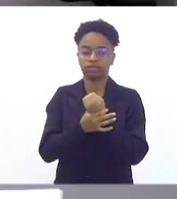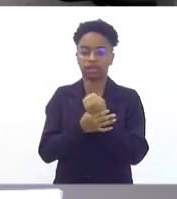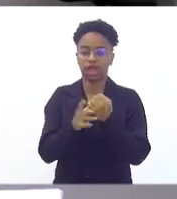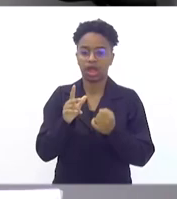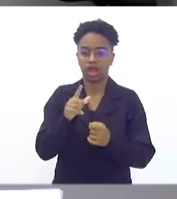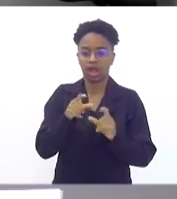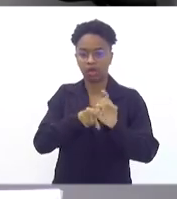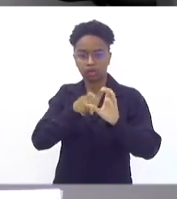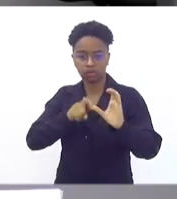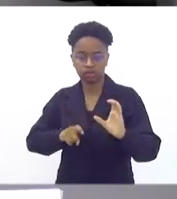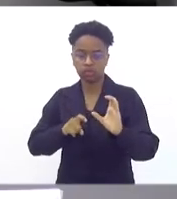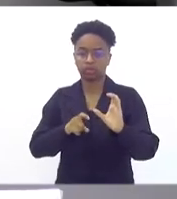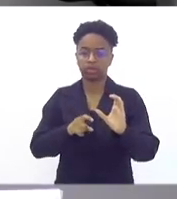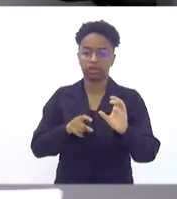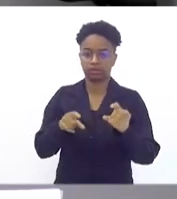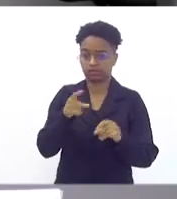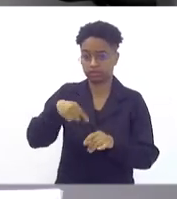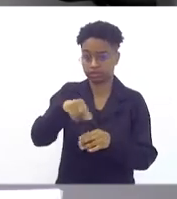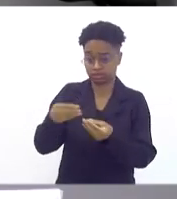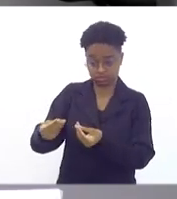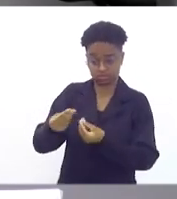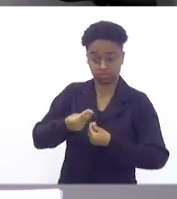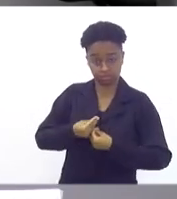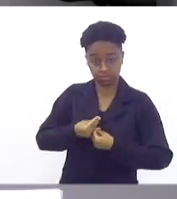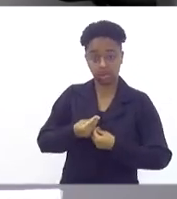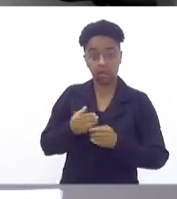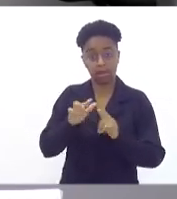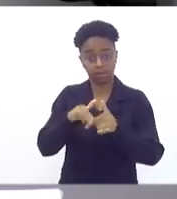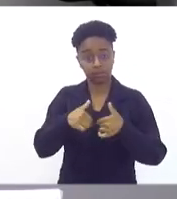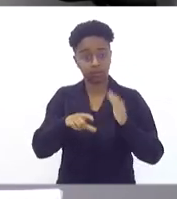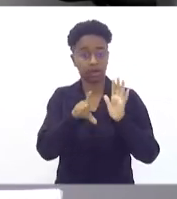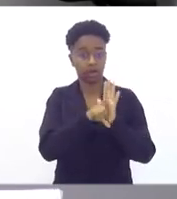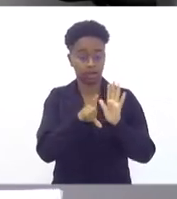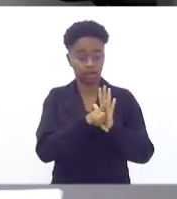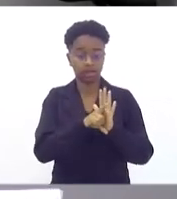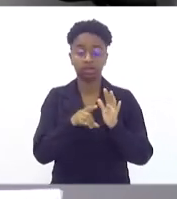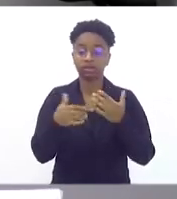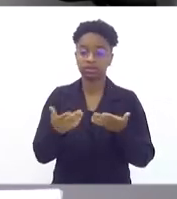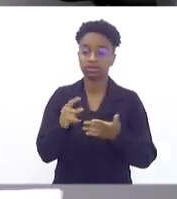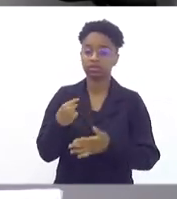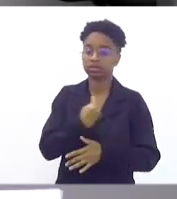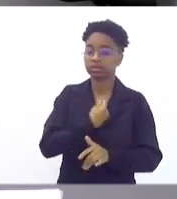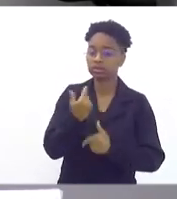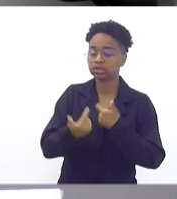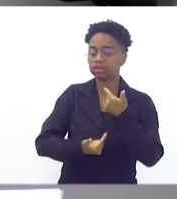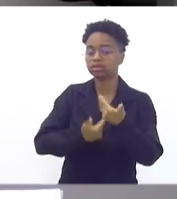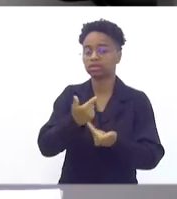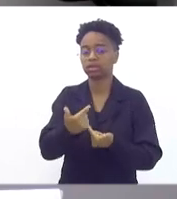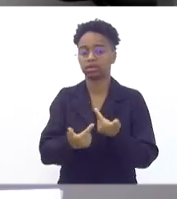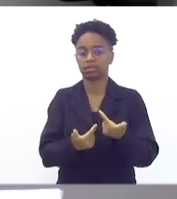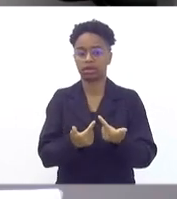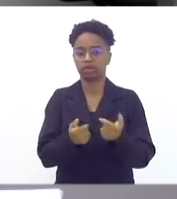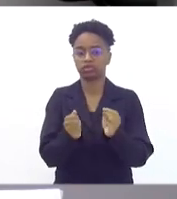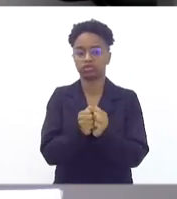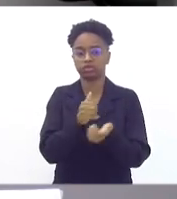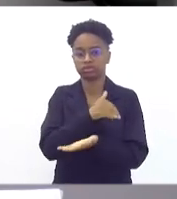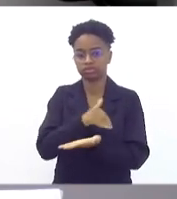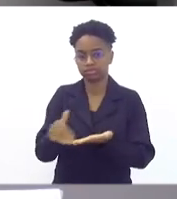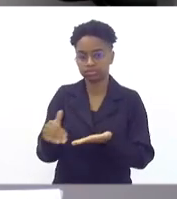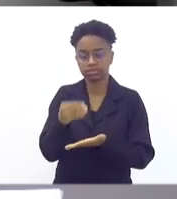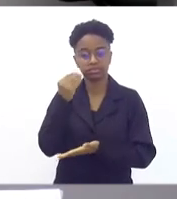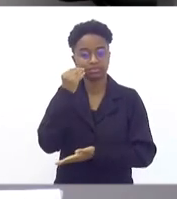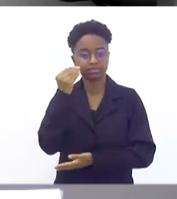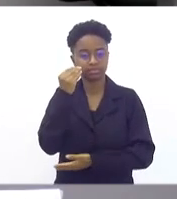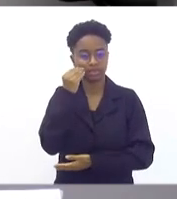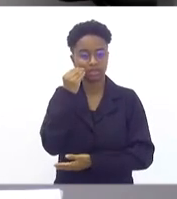autonomia toda a independência que os senhores mesmo nos deram através da legislação que a gente vem trabalhando com a a secretaria pra